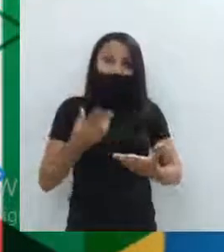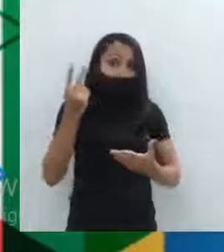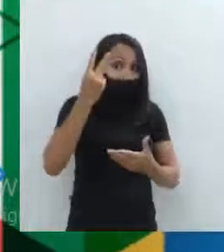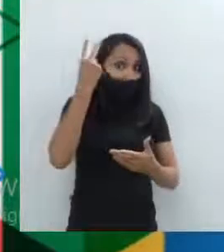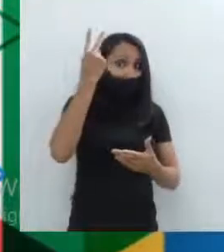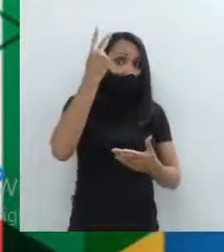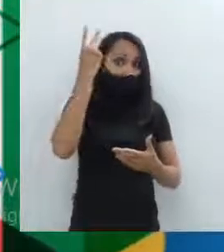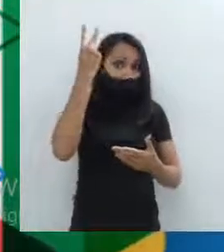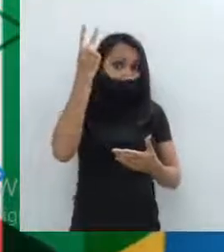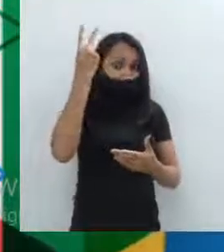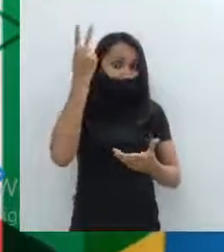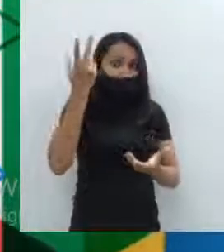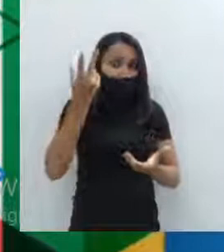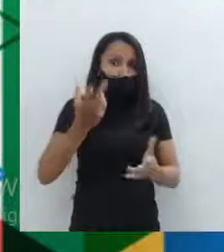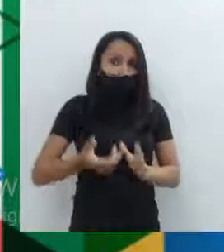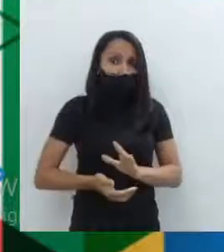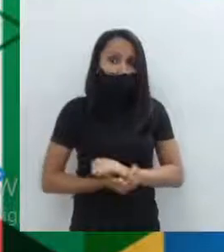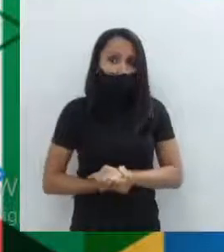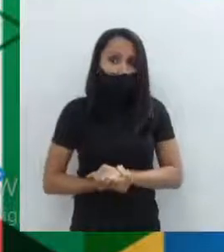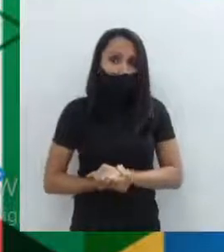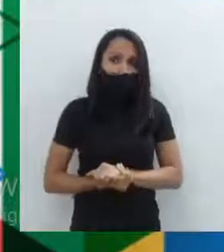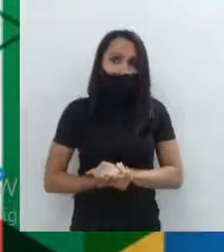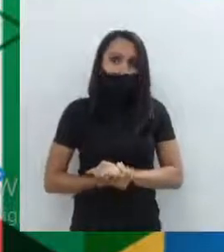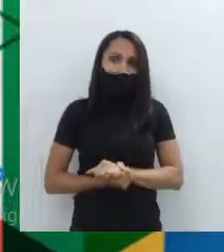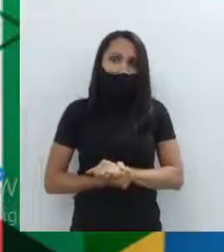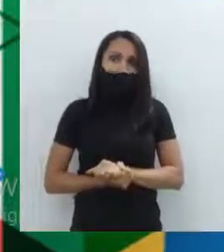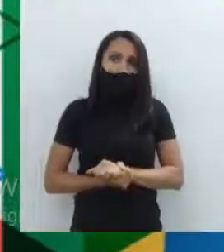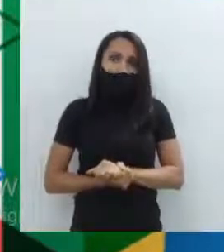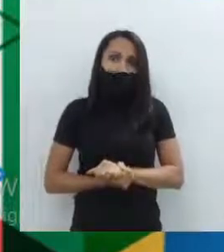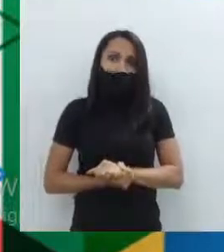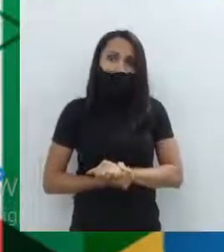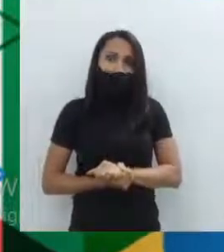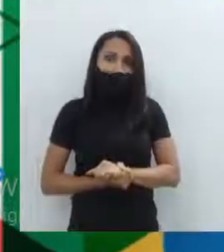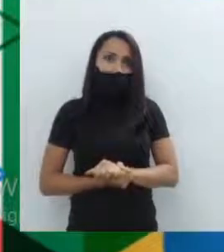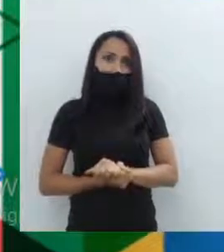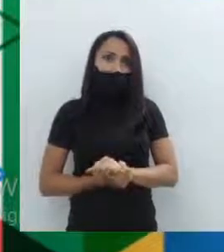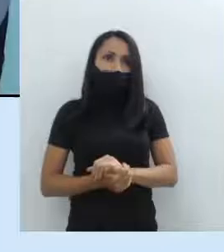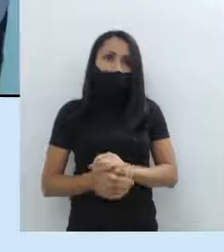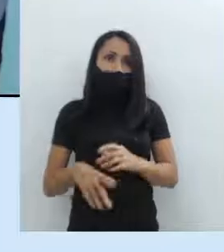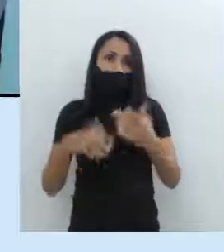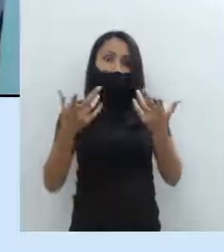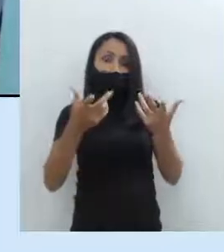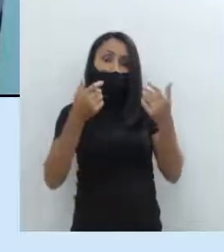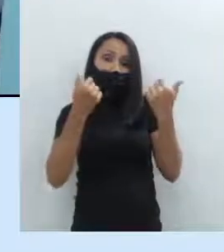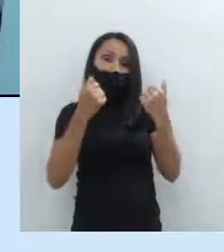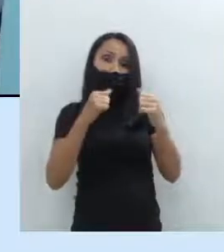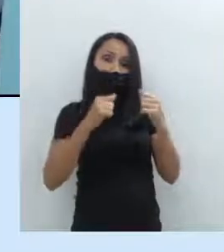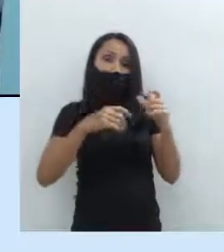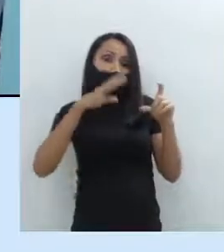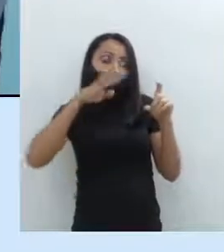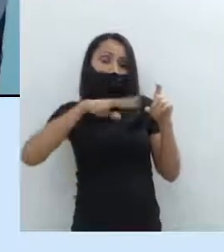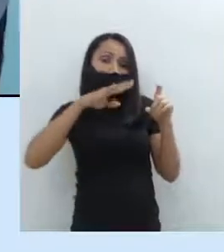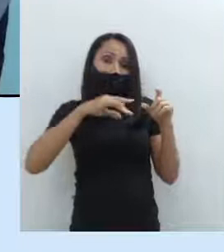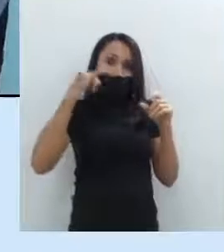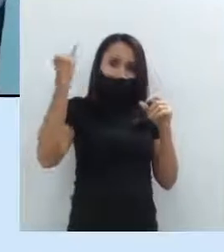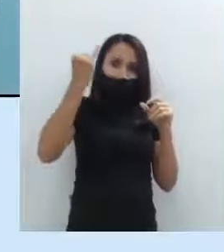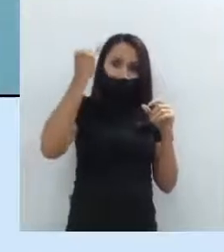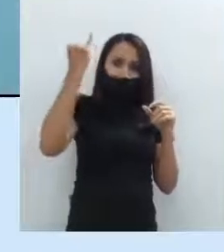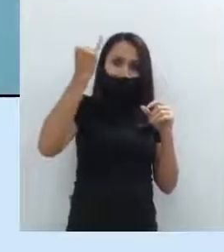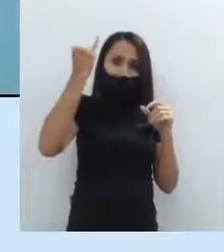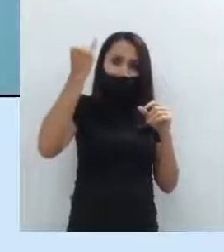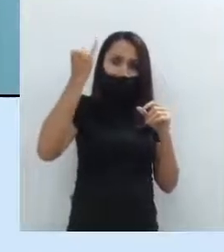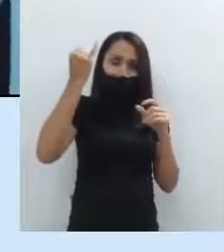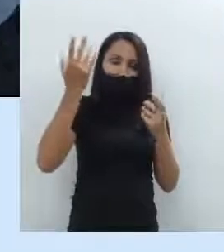há valores, e aí vem o segundo aspecto, né? A necessidade desses mitos, eles são importantes porque eles